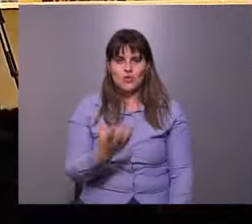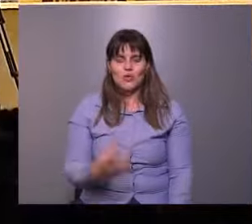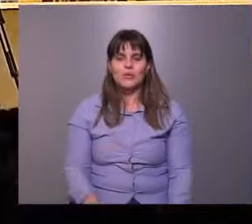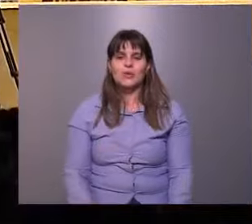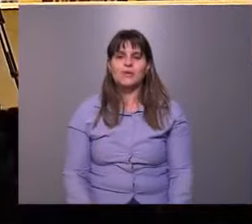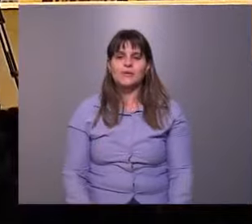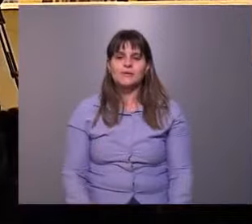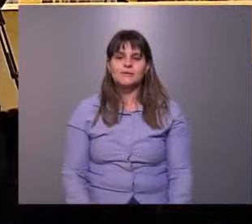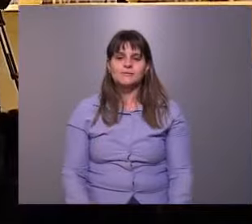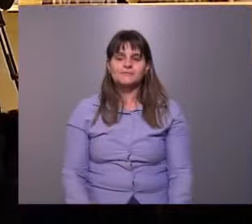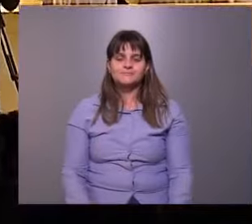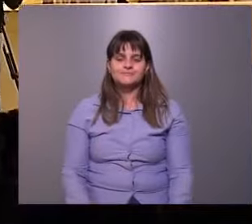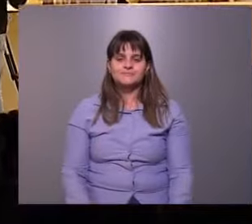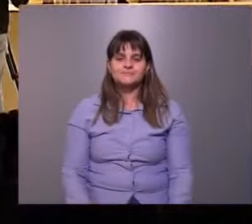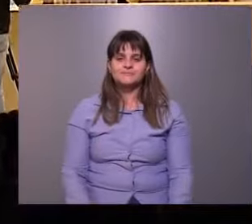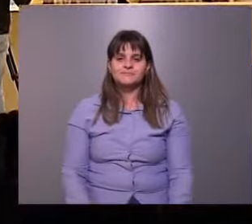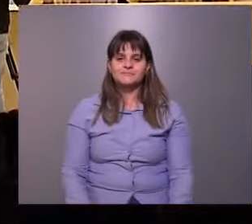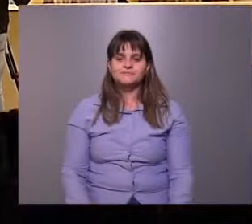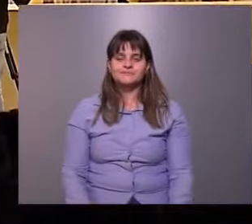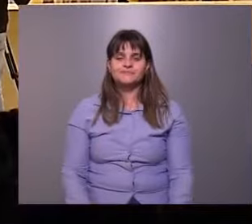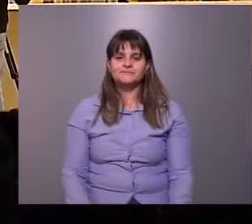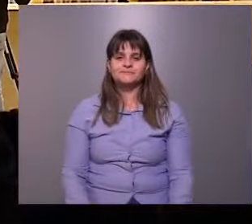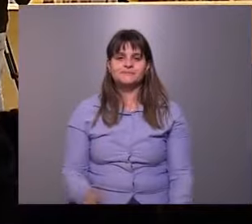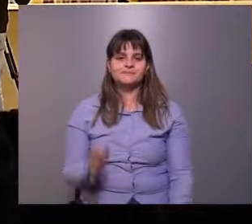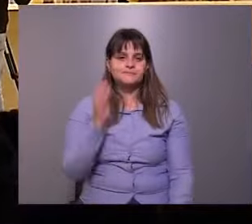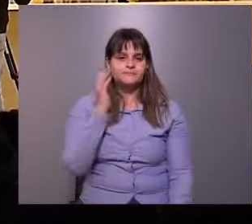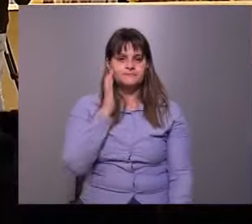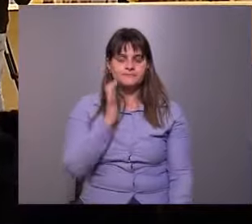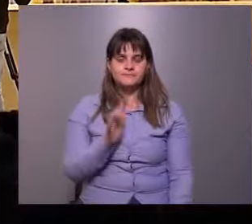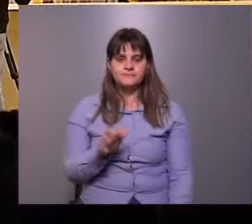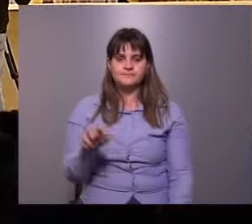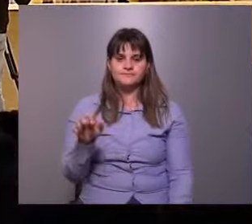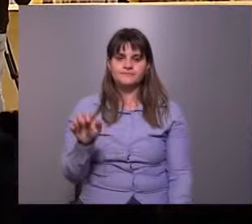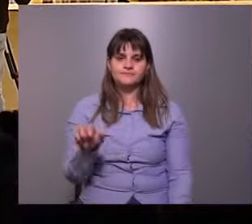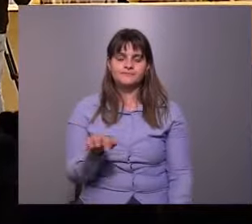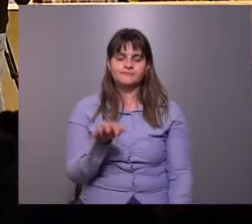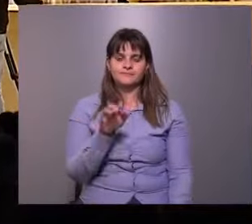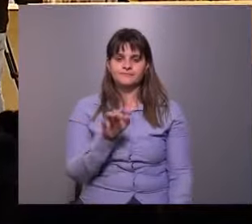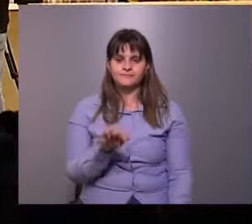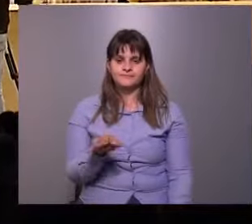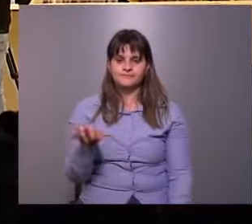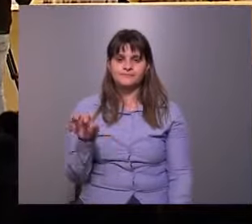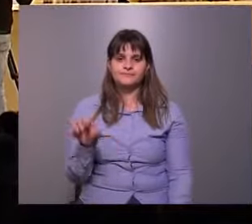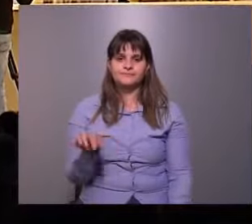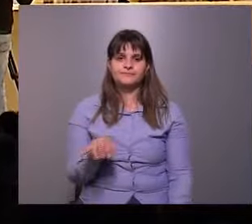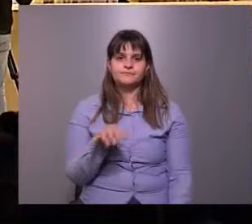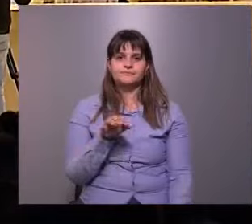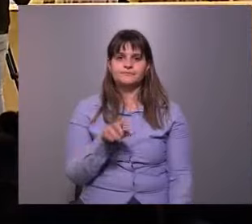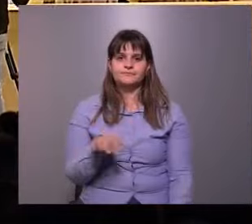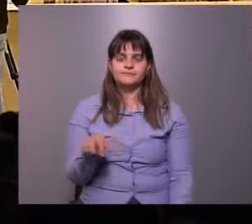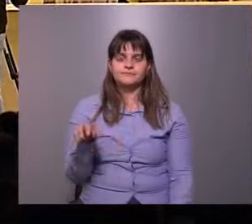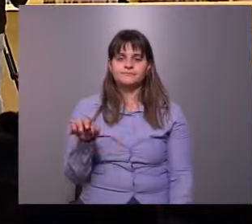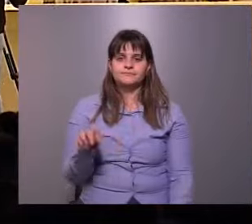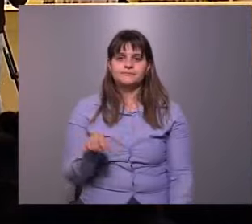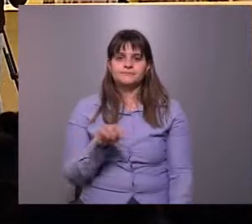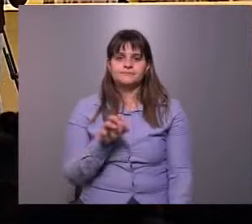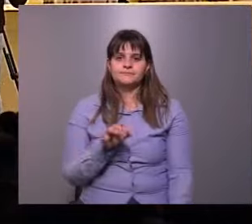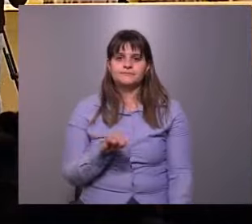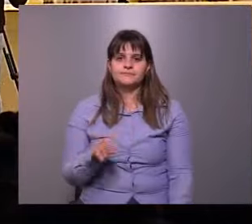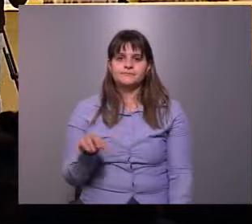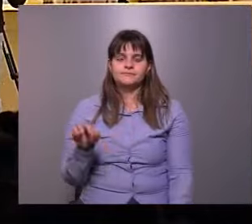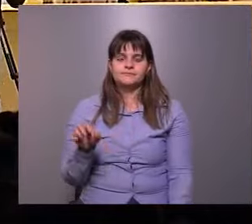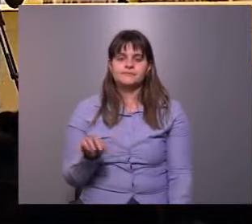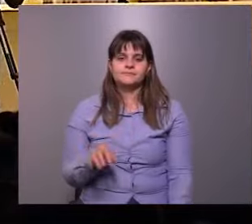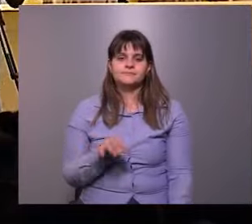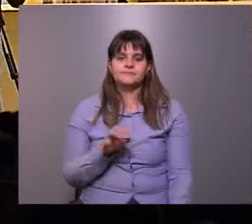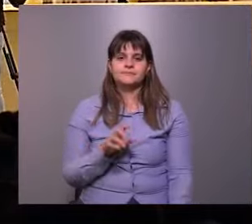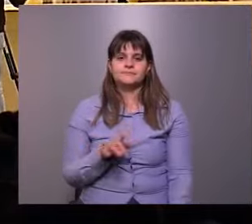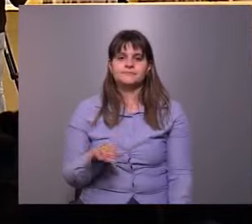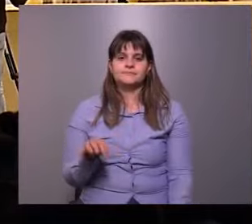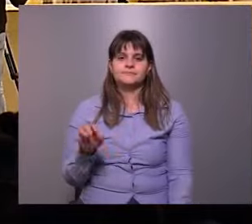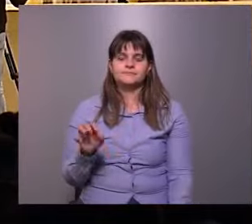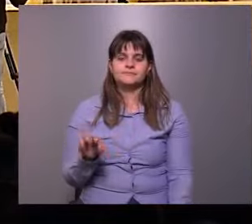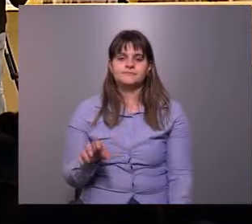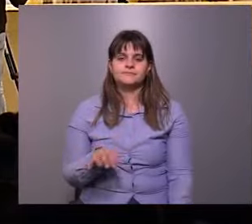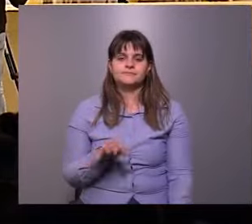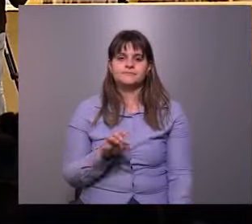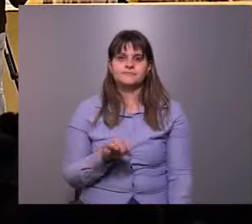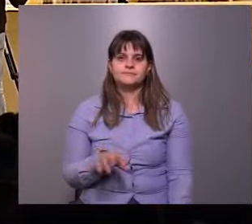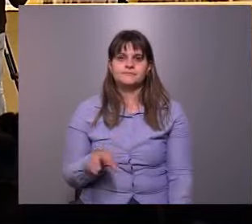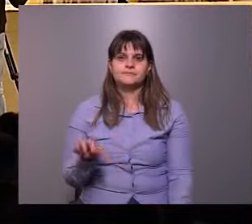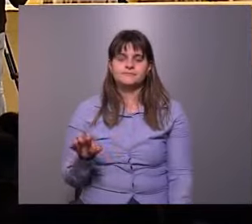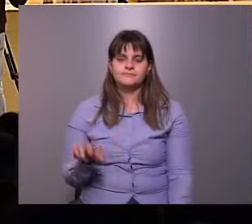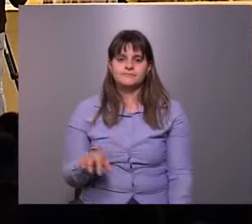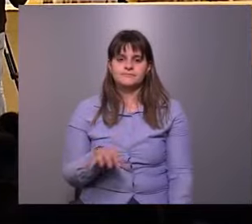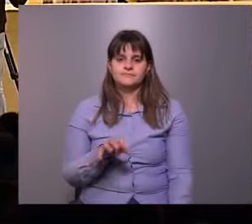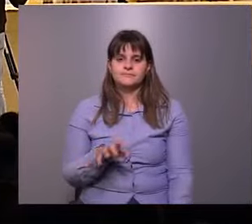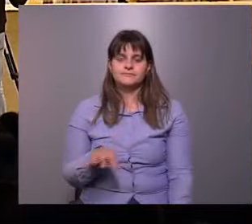possa continuar a brilhar no mundo. Partilhemos esta luz, para que nesta noite essa